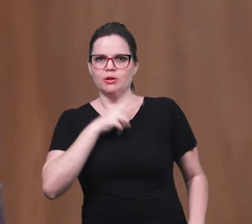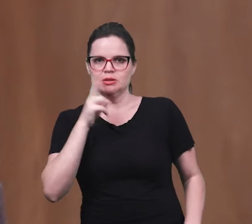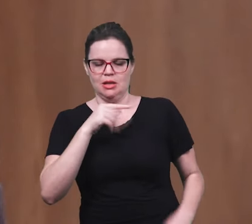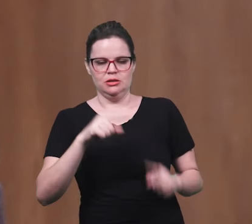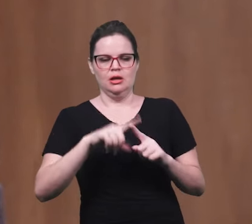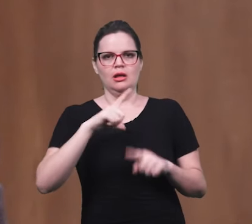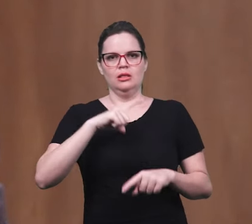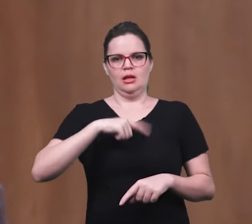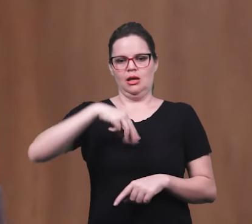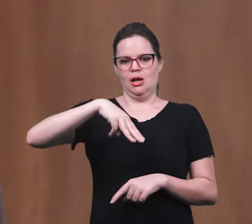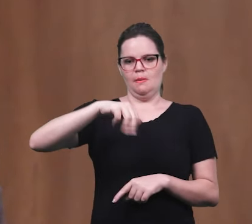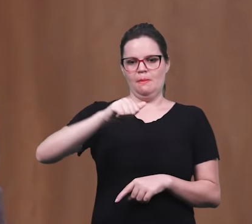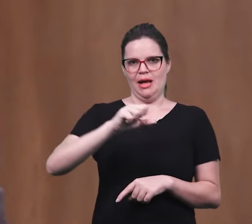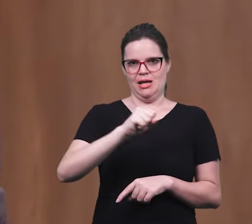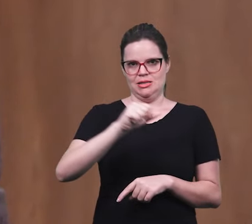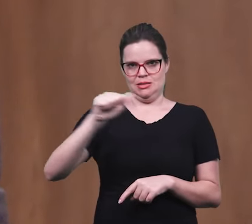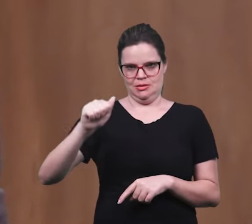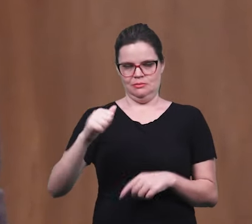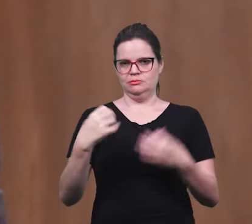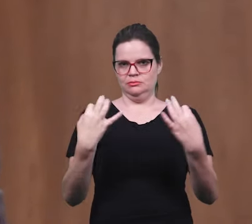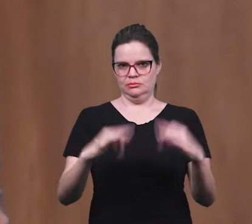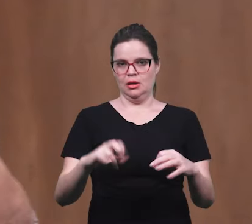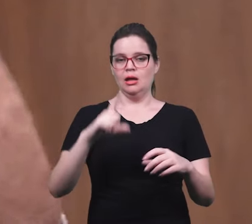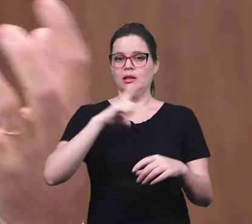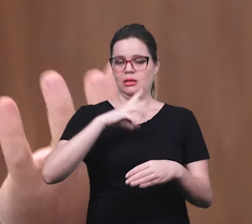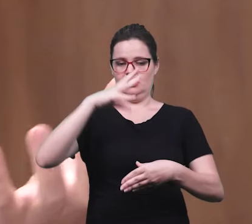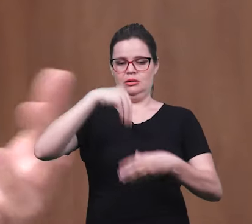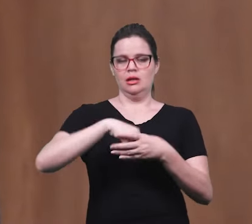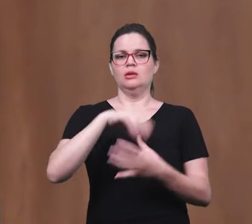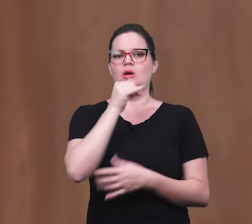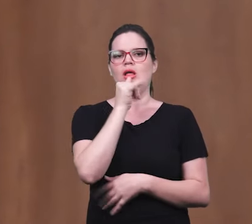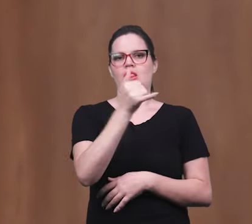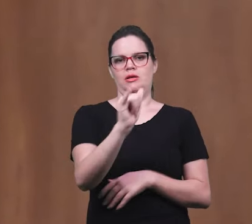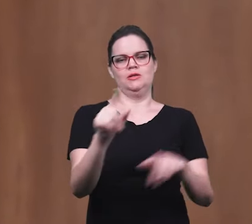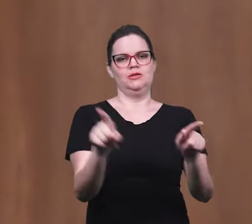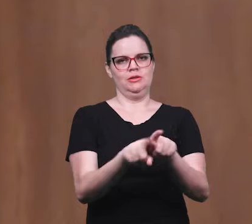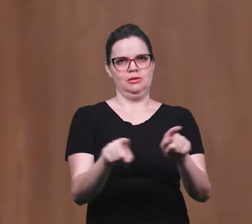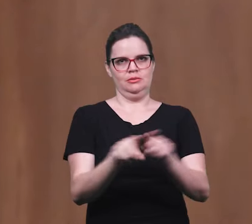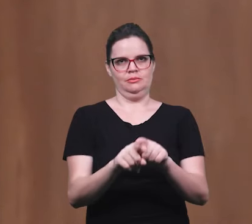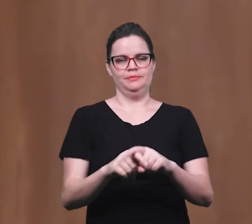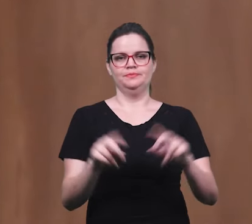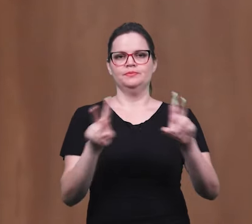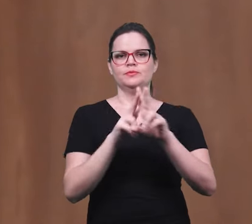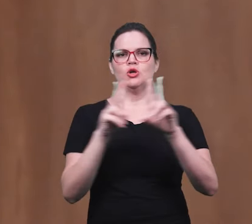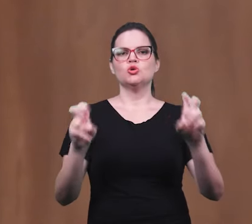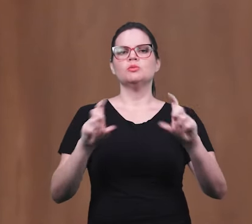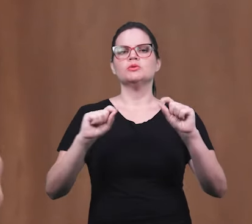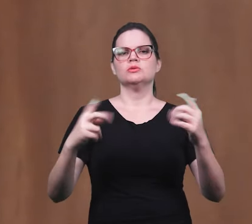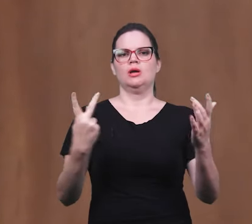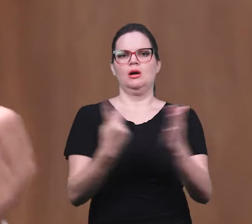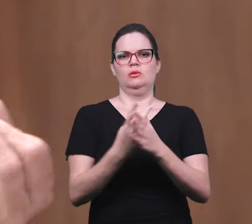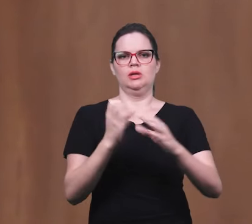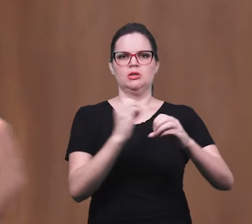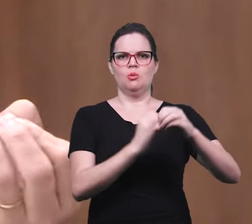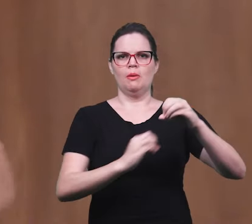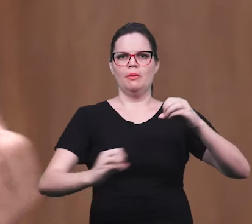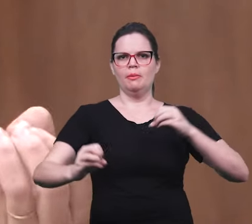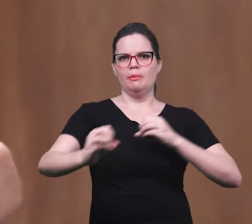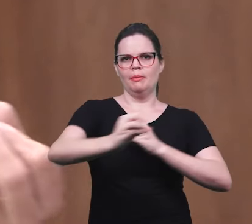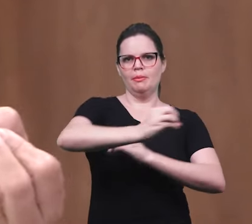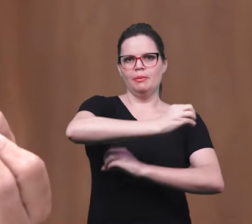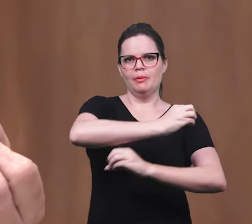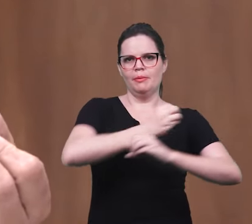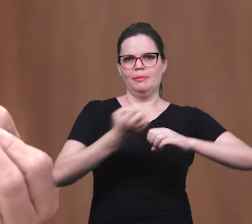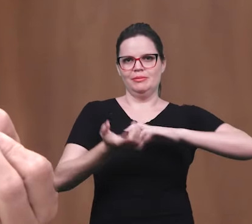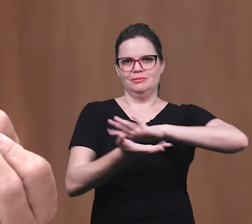energia cinética, né? Mas em relação à astrofísica, né, os astros interagem